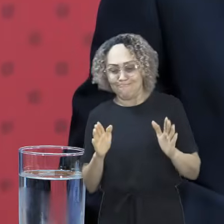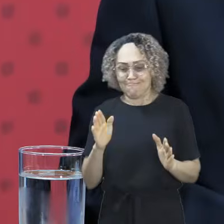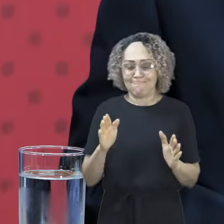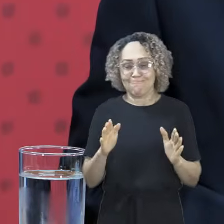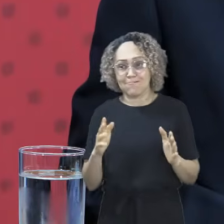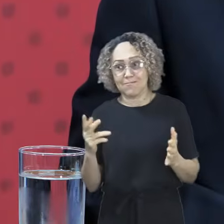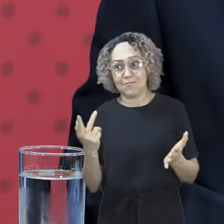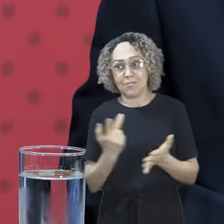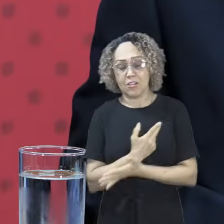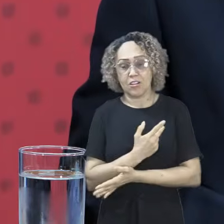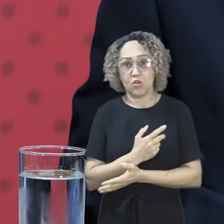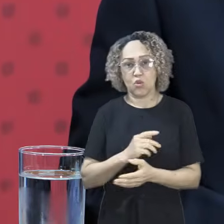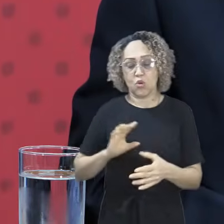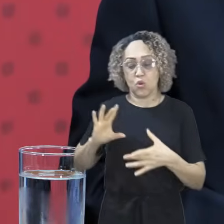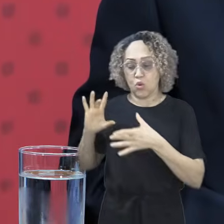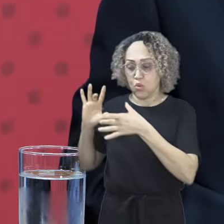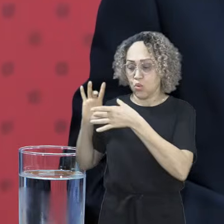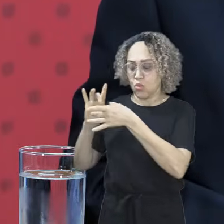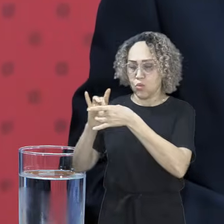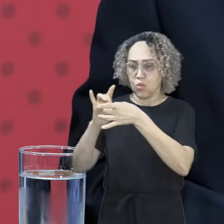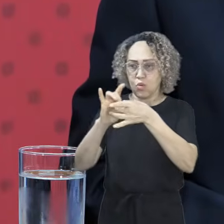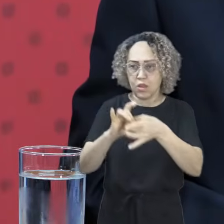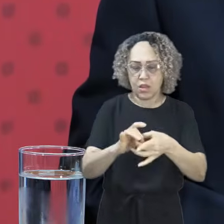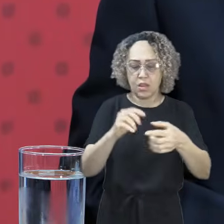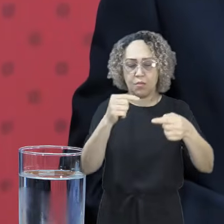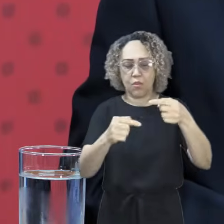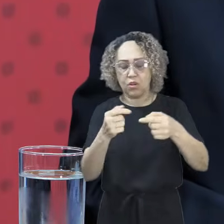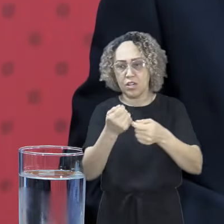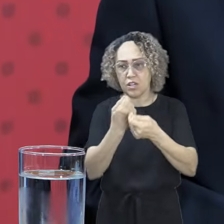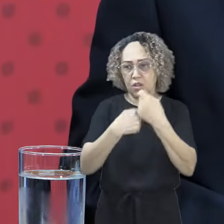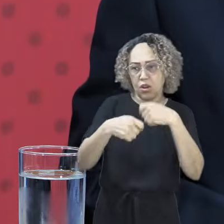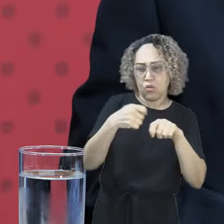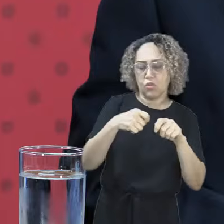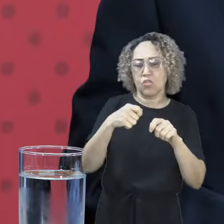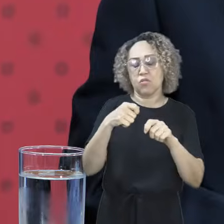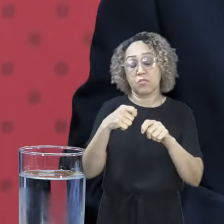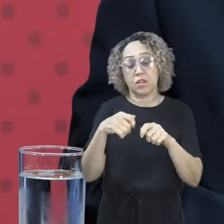muito difícil, é uma conjuntura